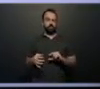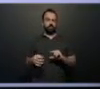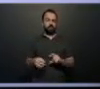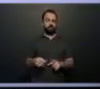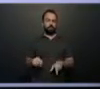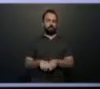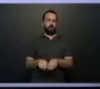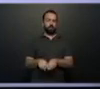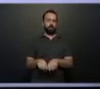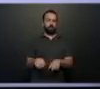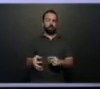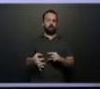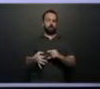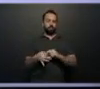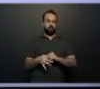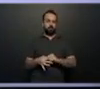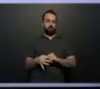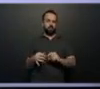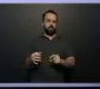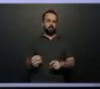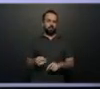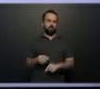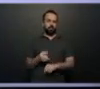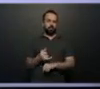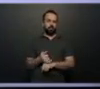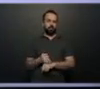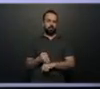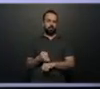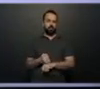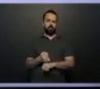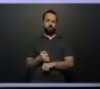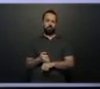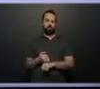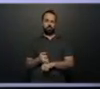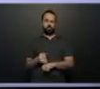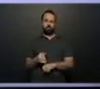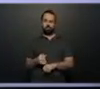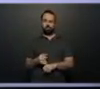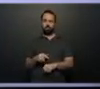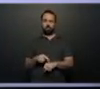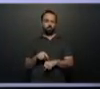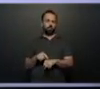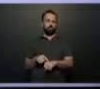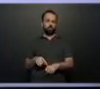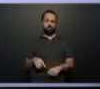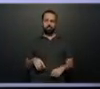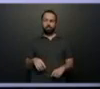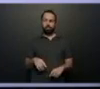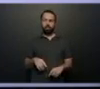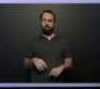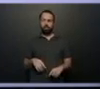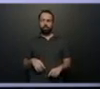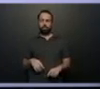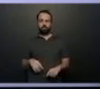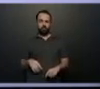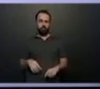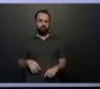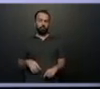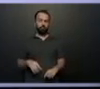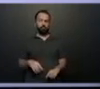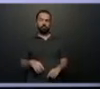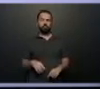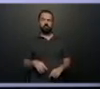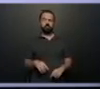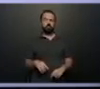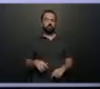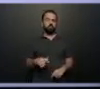usa no dia a dia e às vezes nem sabe que aquilo lá é um metal que foi unido com outro, ele não é um metal puro. A